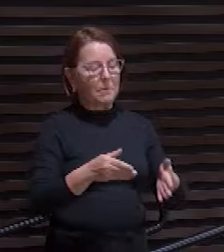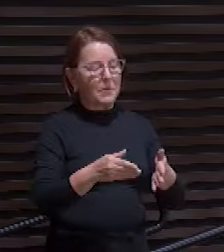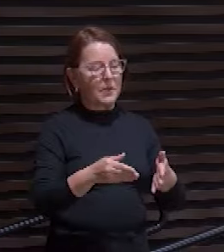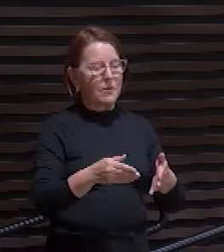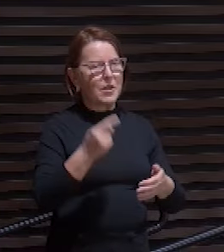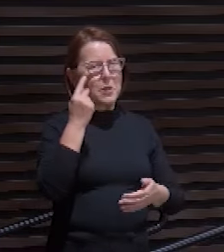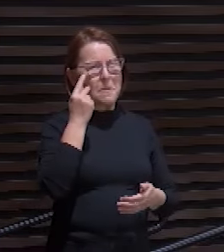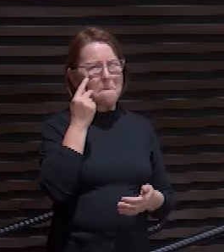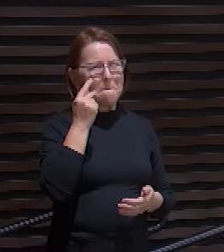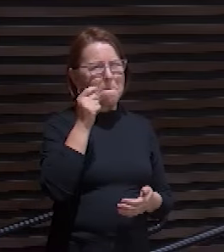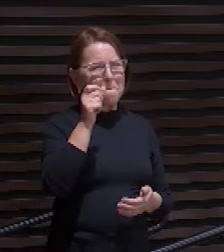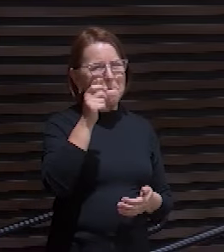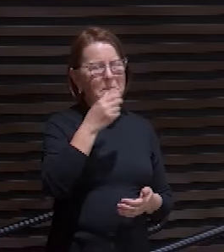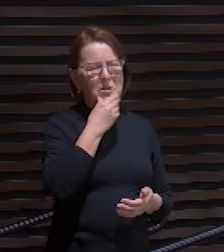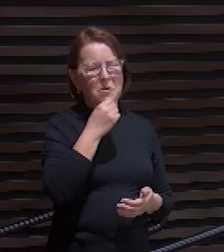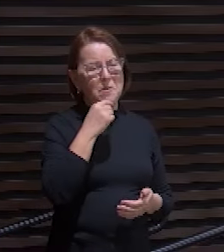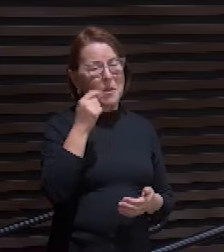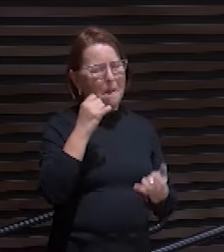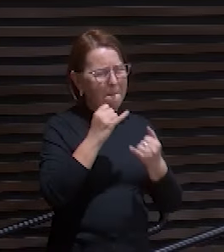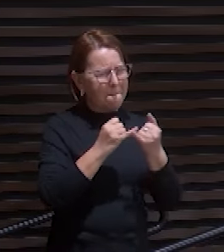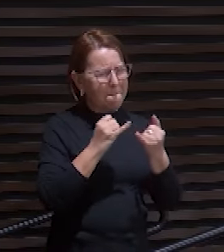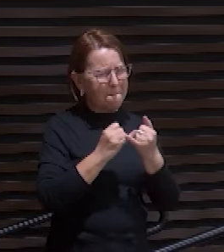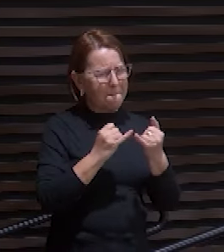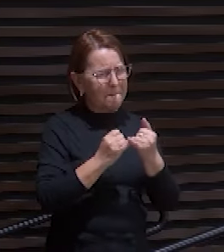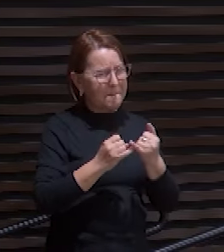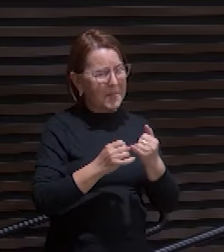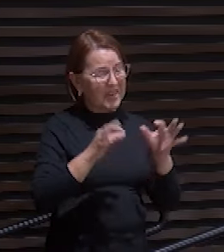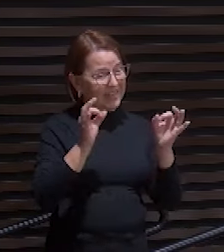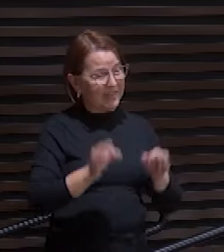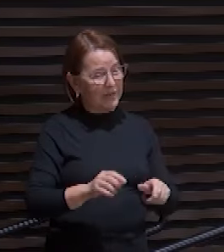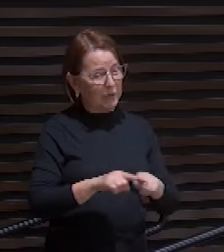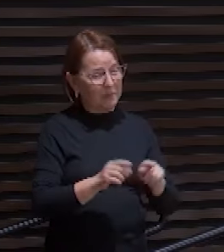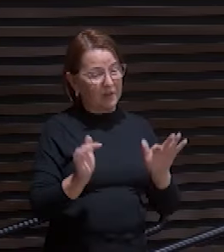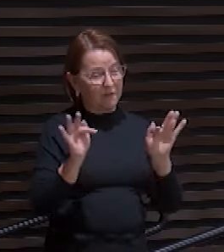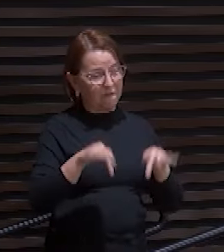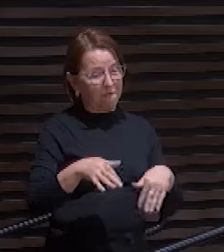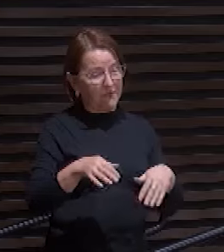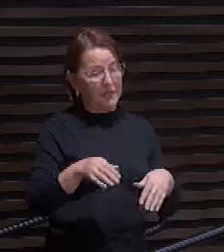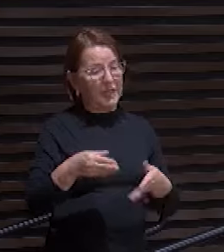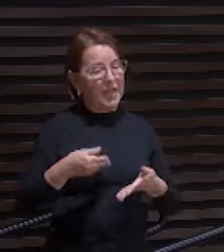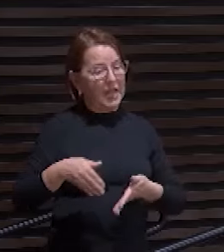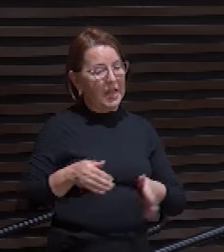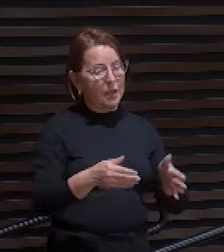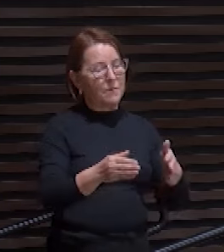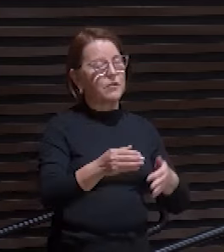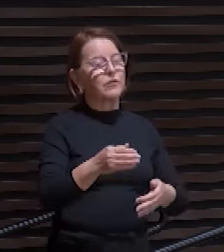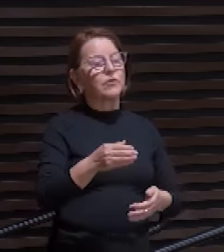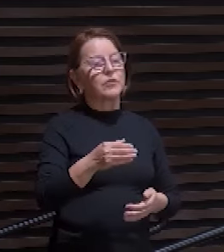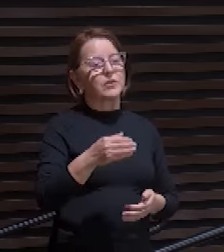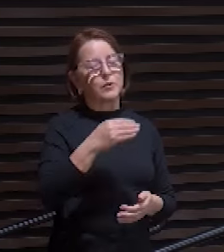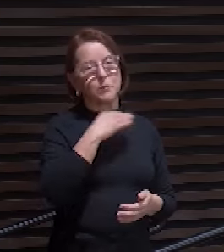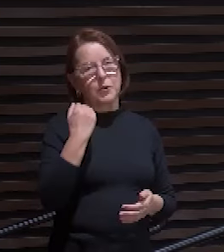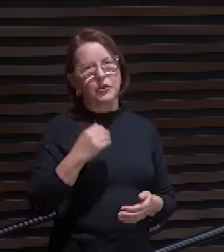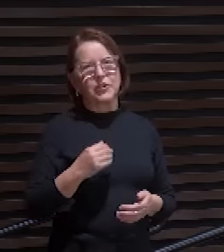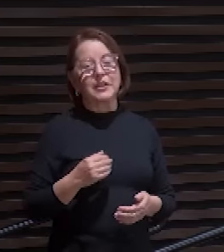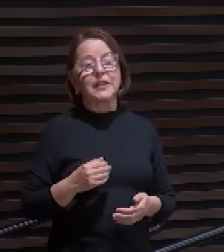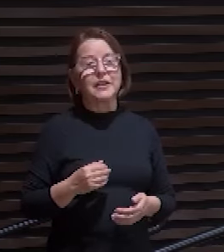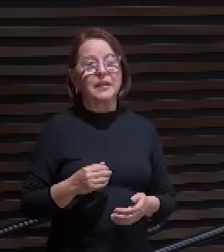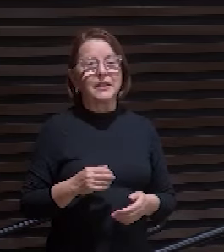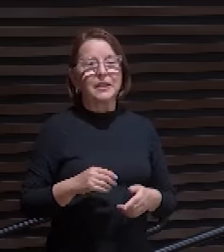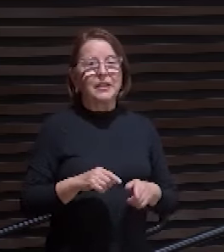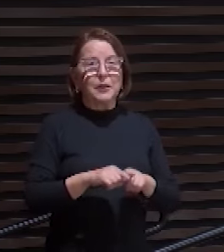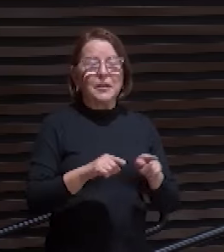fim são caminhos de morte. Quem que nos vai fazer ver os caminhos da vida? O